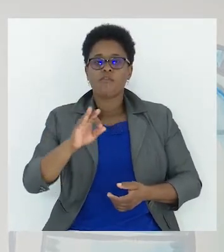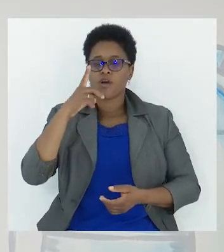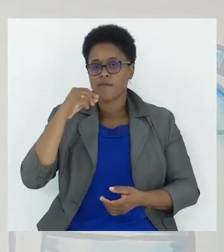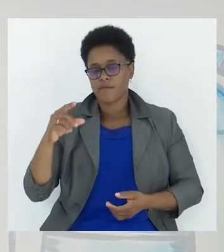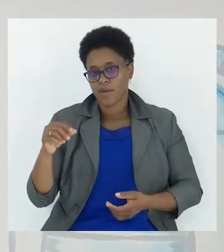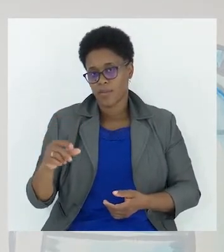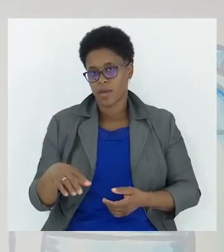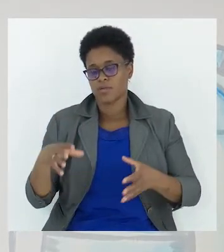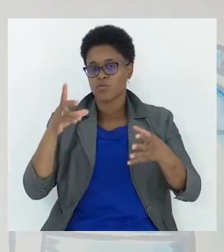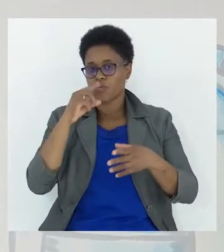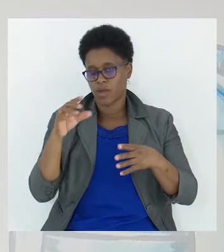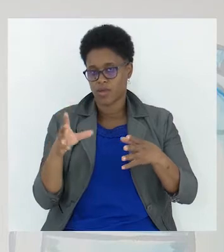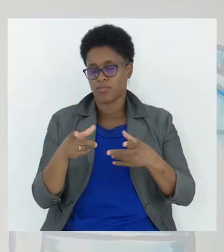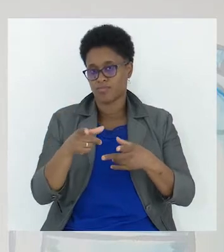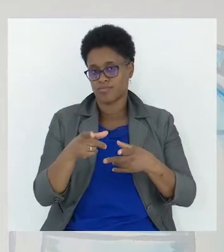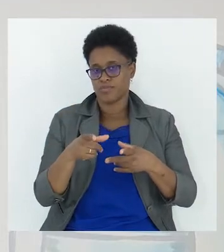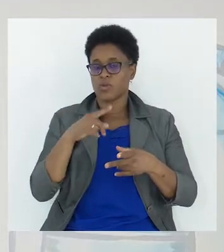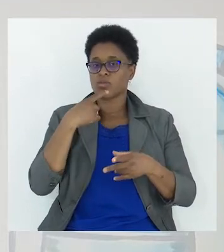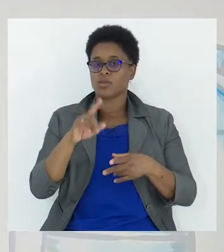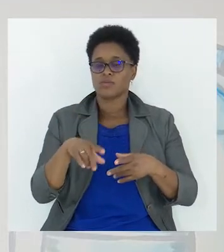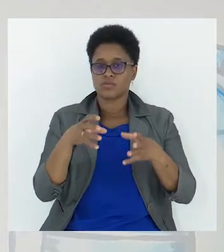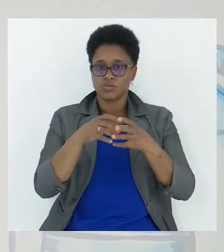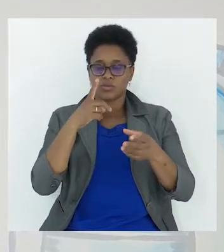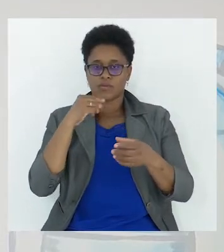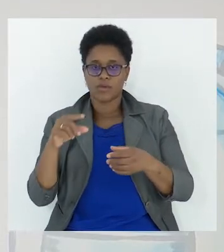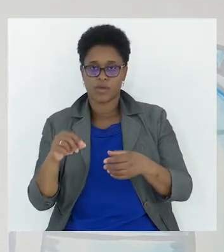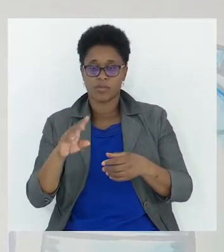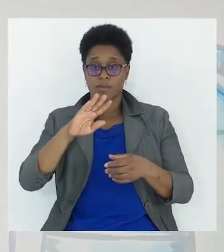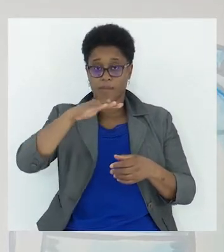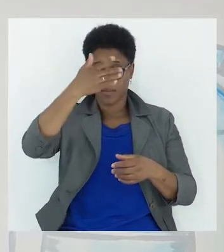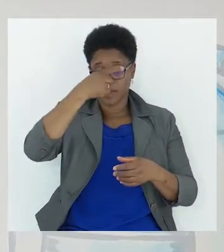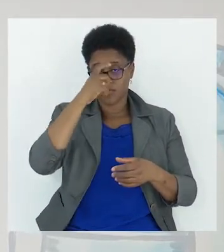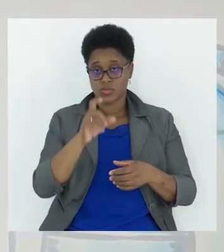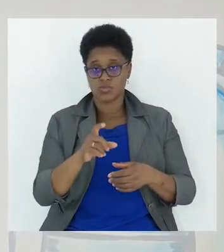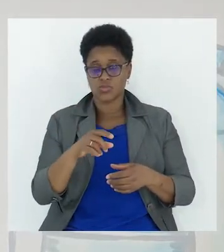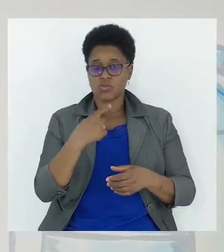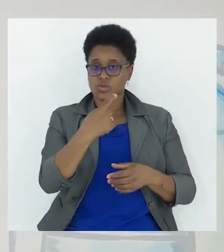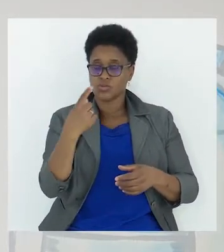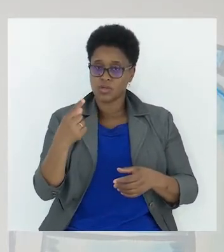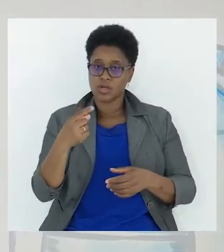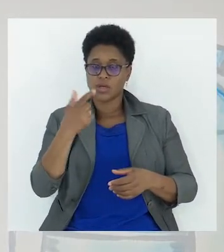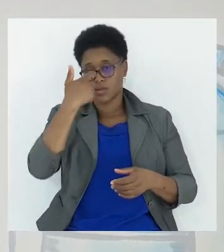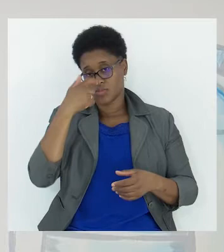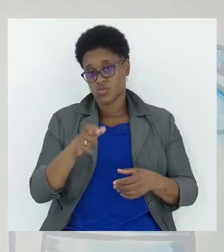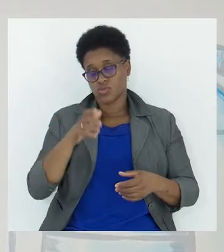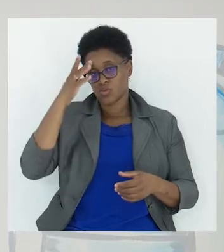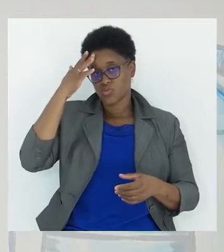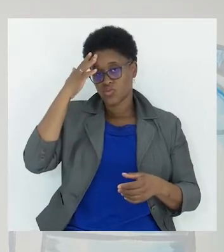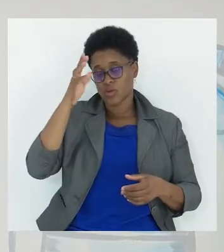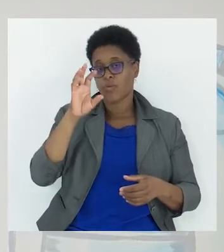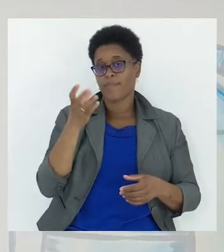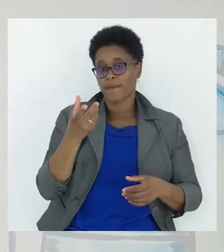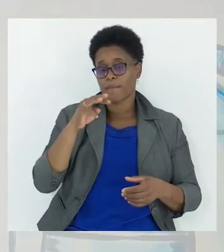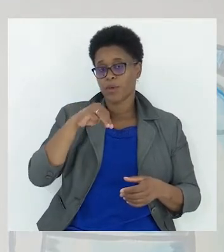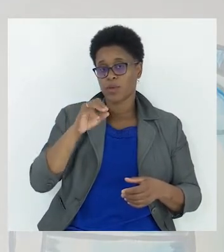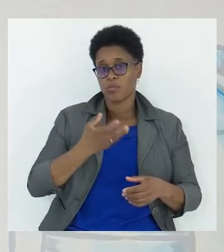do verbo. Primeira pessoa do singular, a pessoa, o número e o tempo e